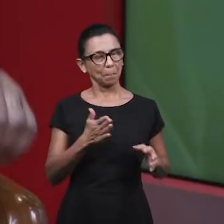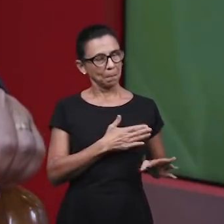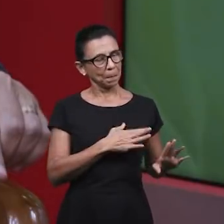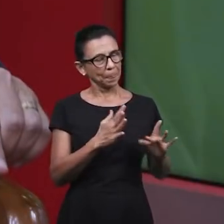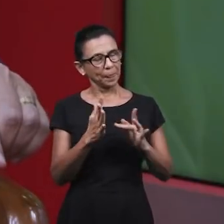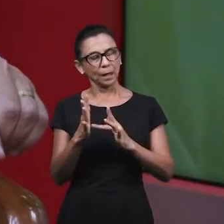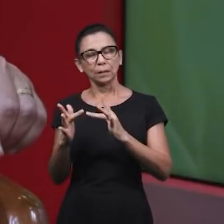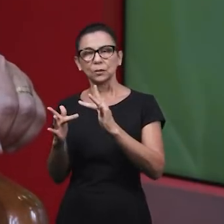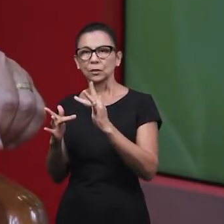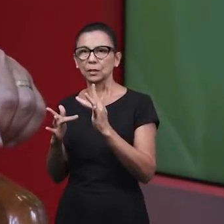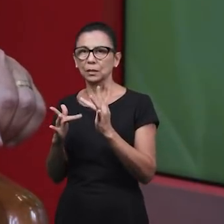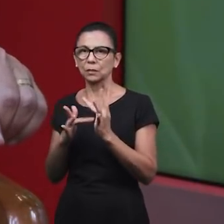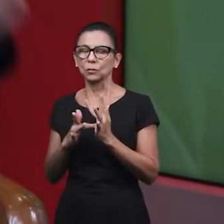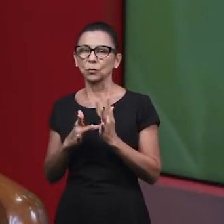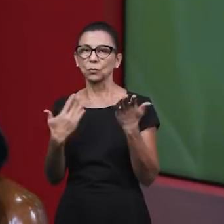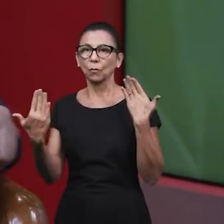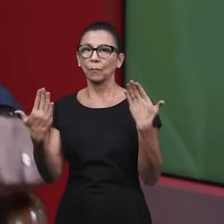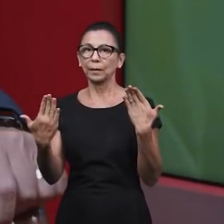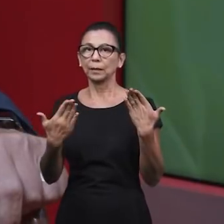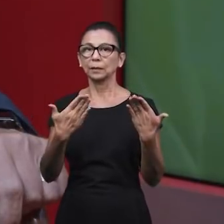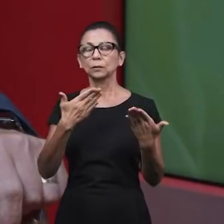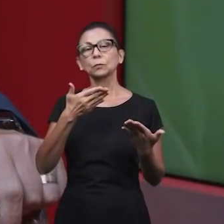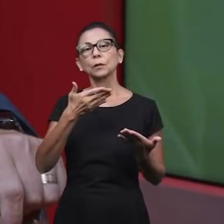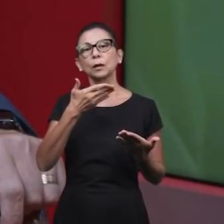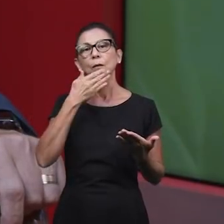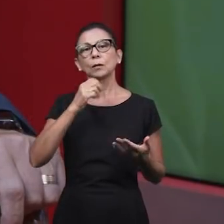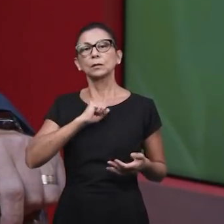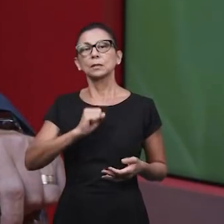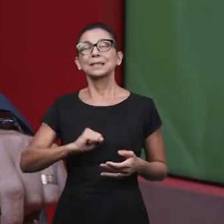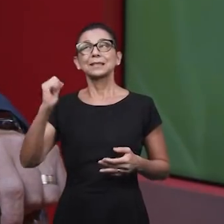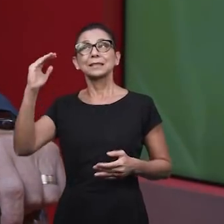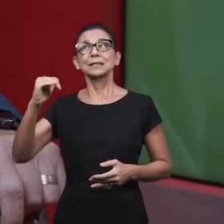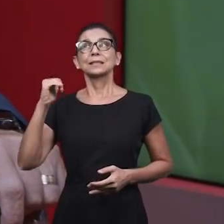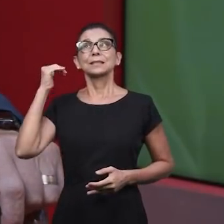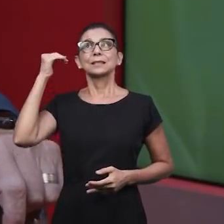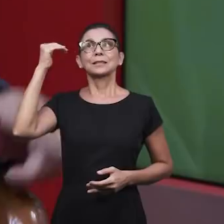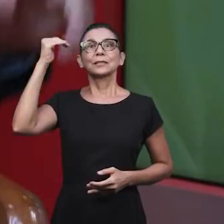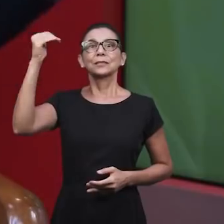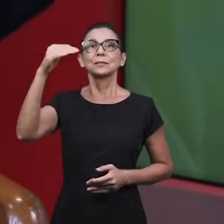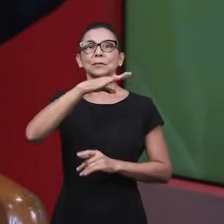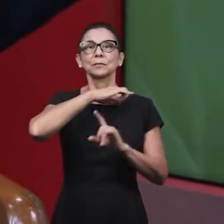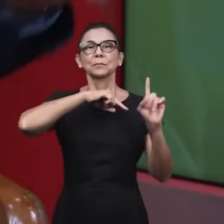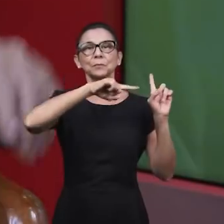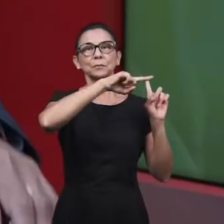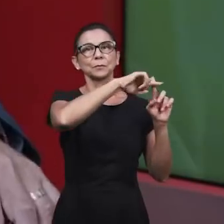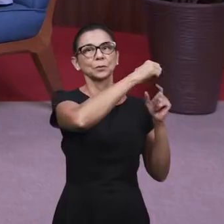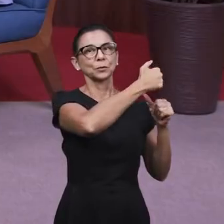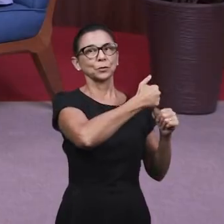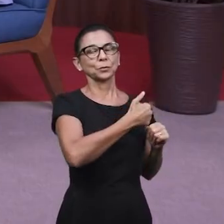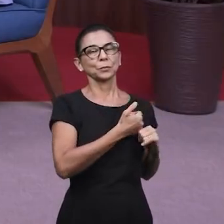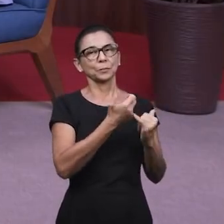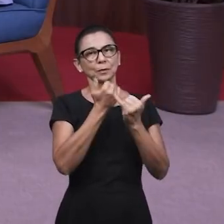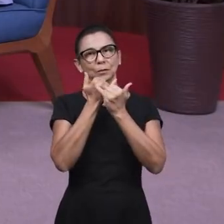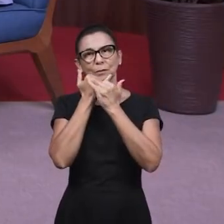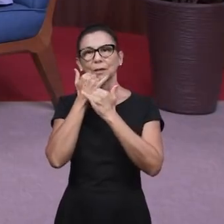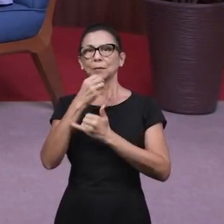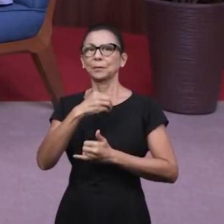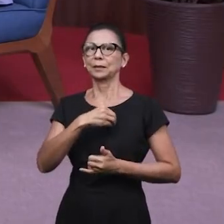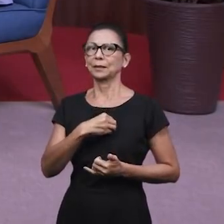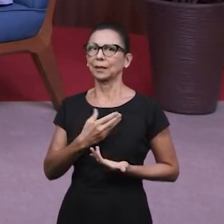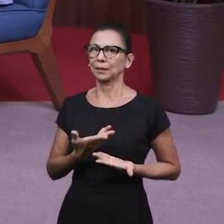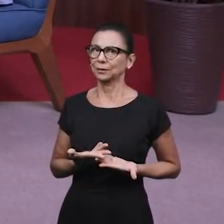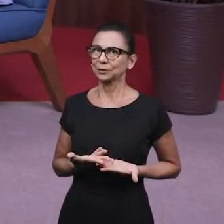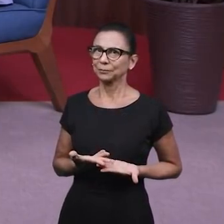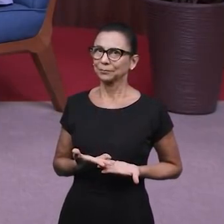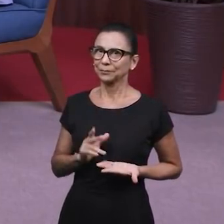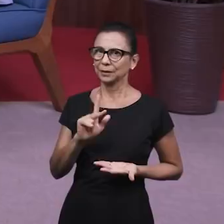sacerdote, entrou no Santíssimo e morreu pelos nossos pecados. Então, o livro de Hebreus está escrito, é